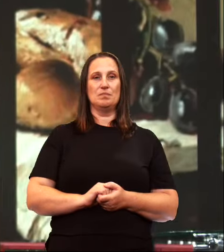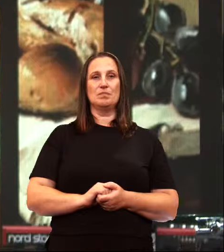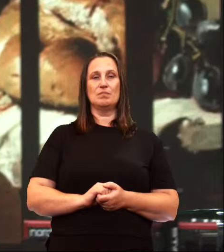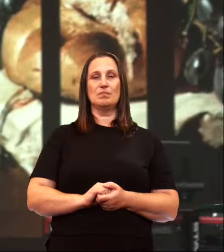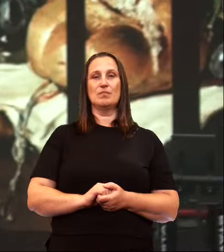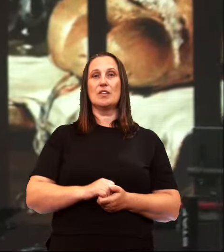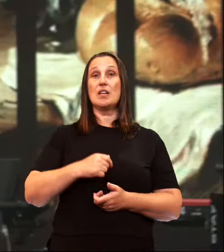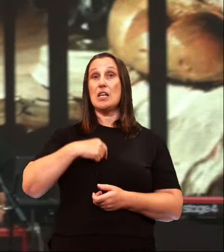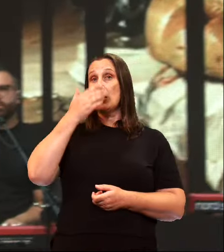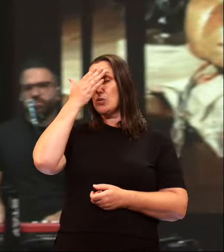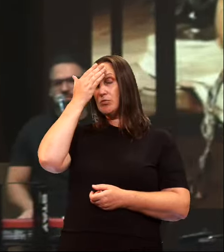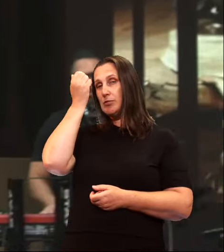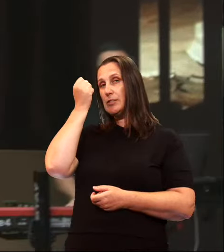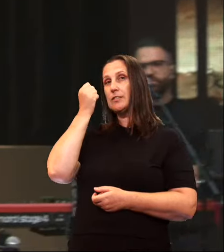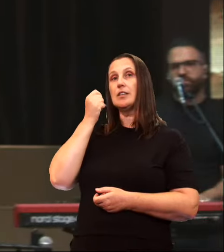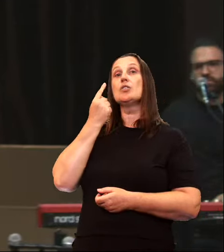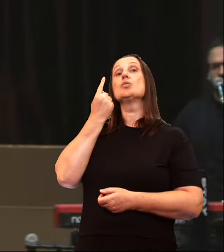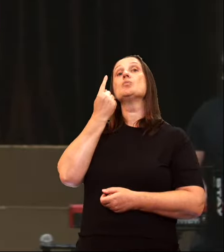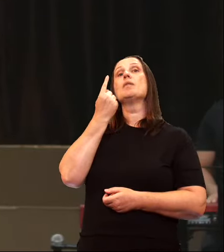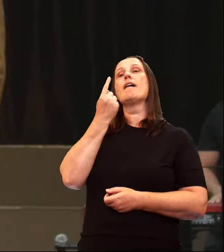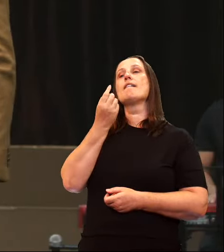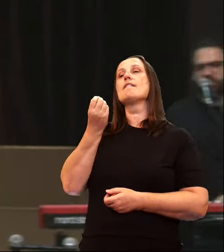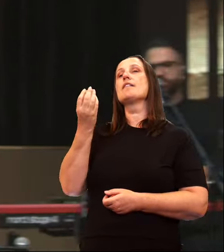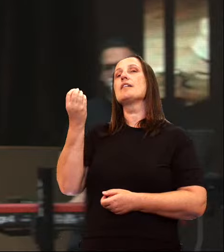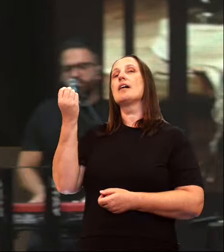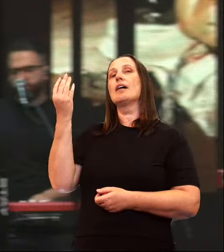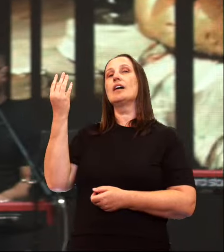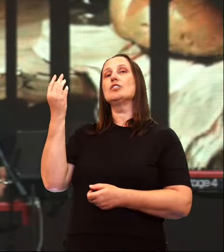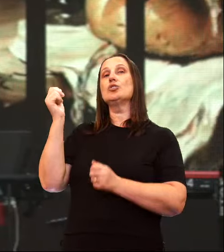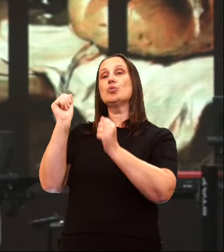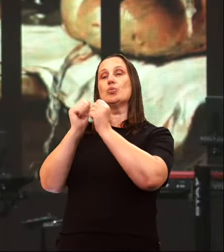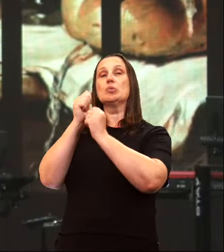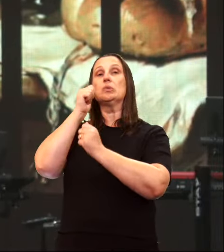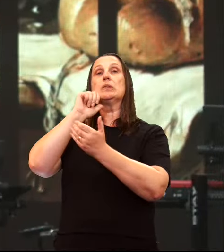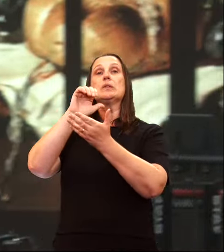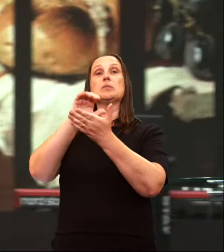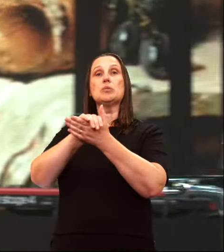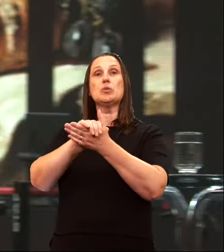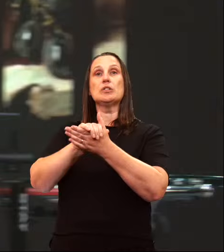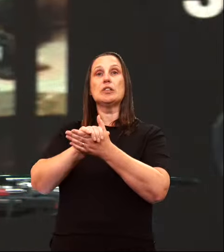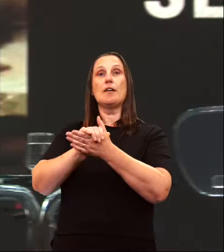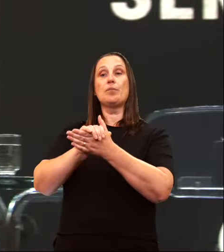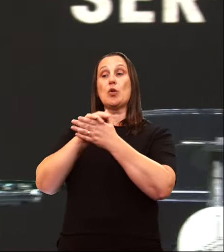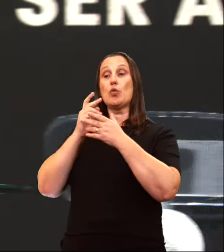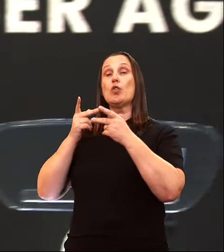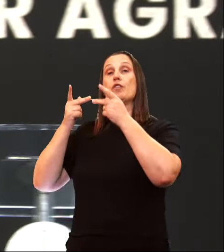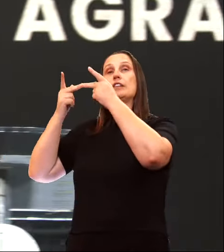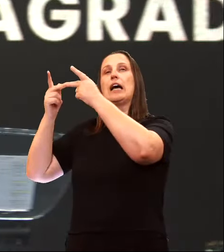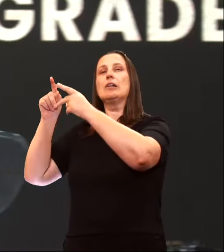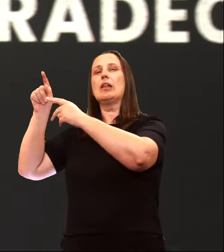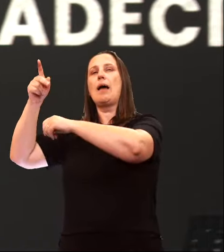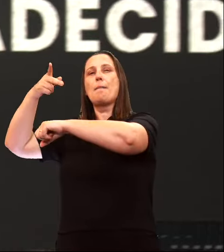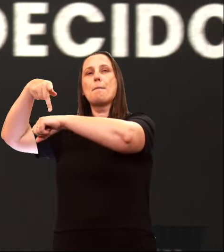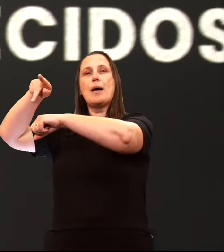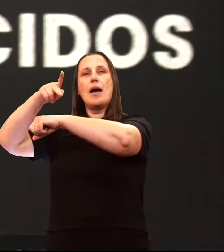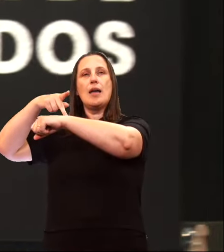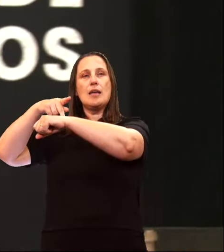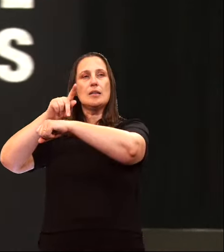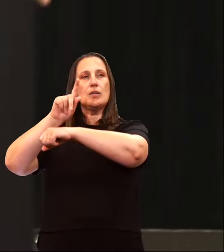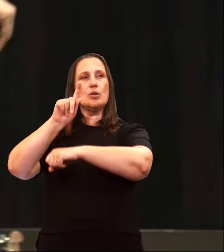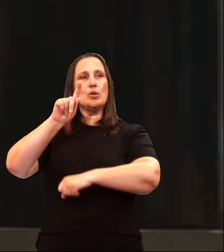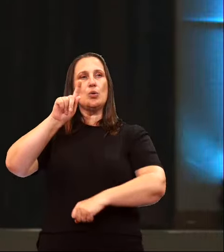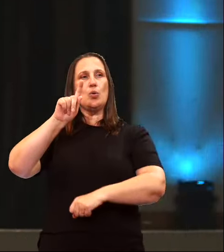Eu nunca me esqueço uma viagem que eu fiz com a Sil. Fui convidado para pregar na Guatemala e na volta tinha